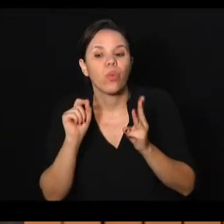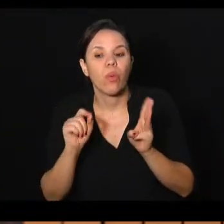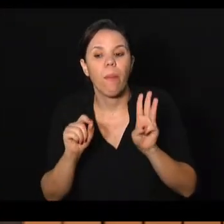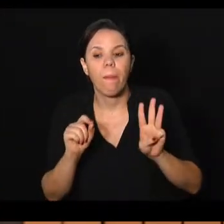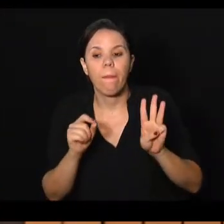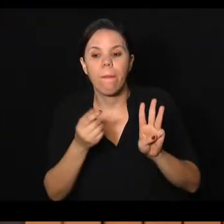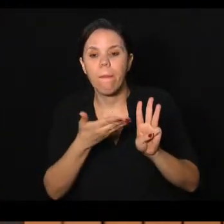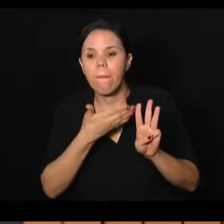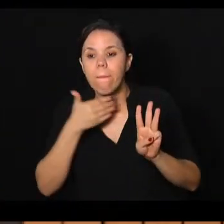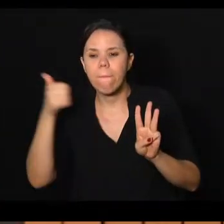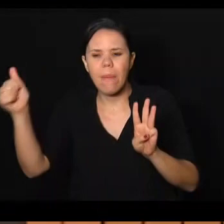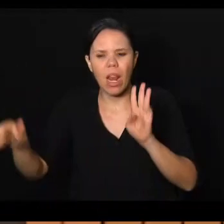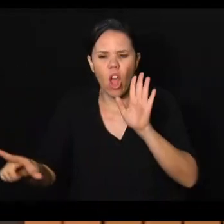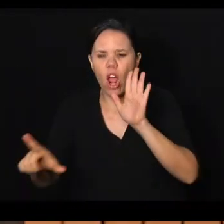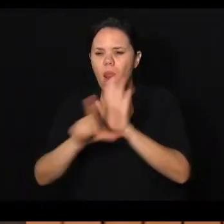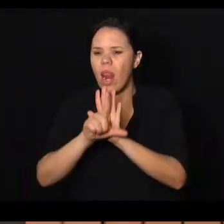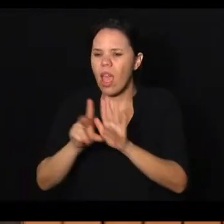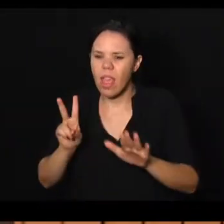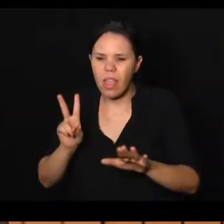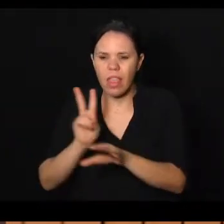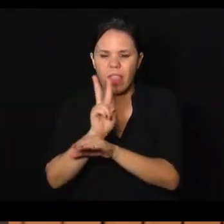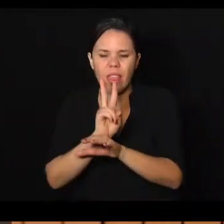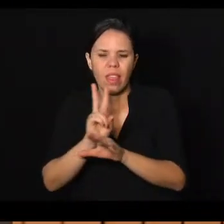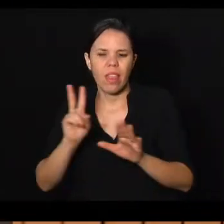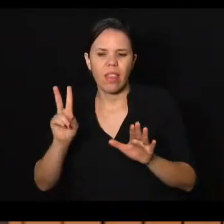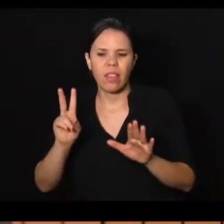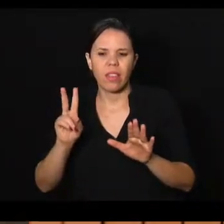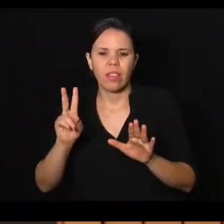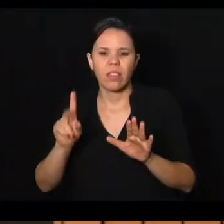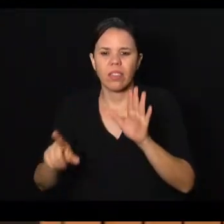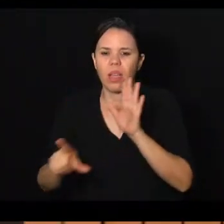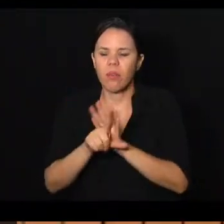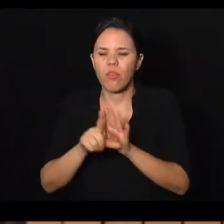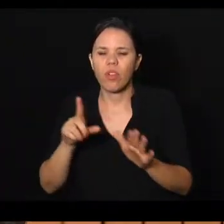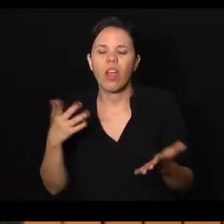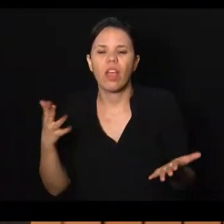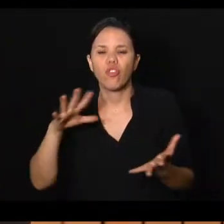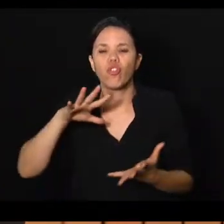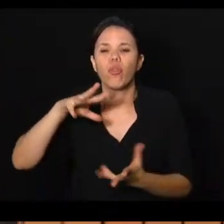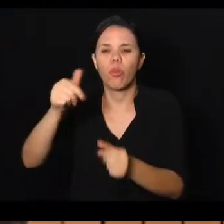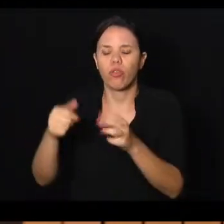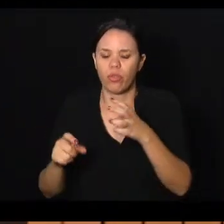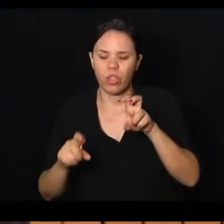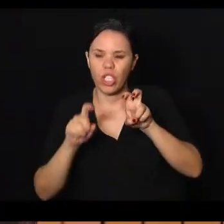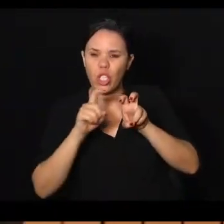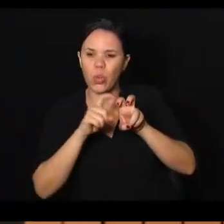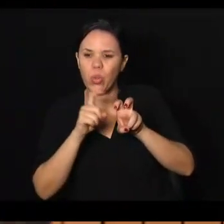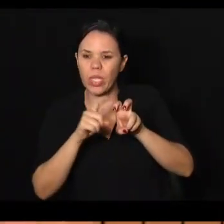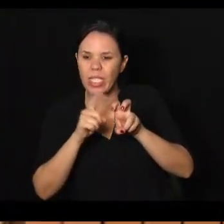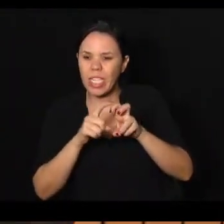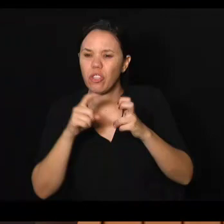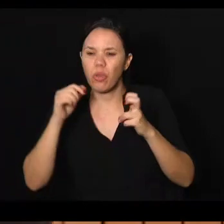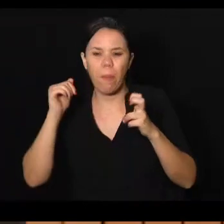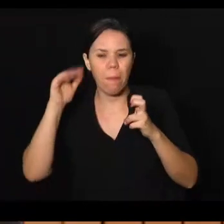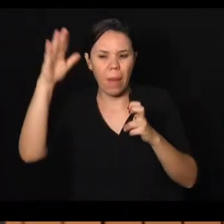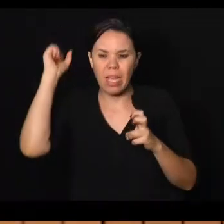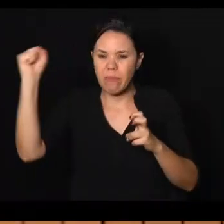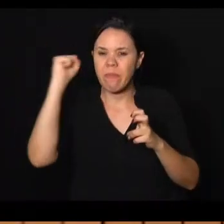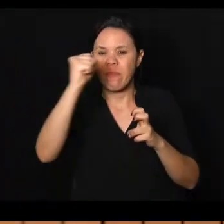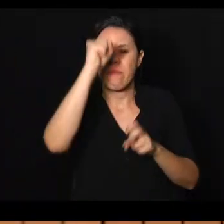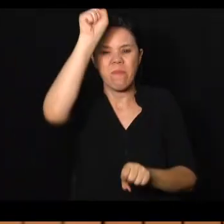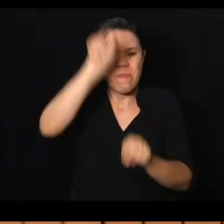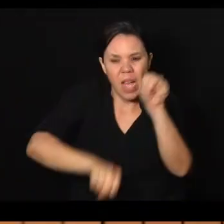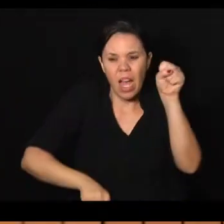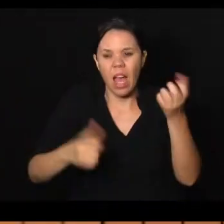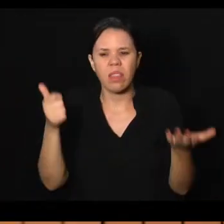melhor lei de proteção da mulher do mundo e somos o 5º que mais mata mulheres. A conta